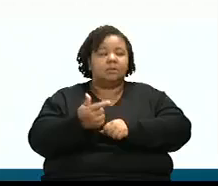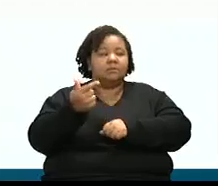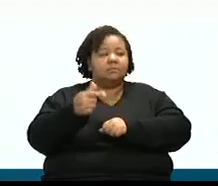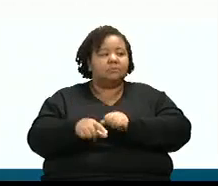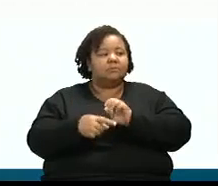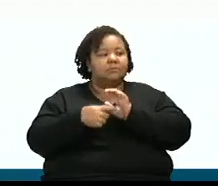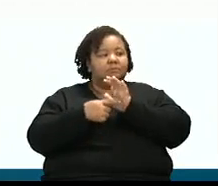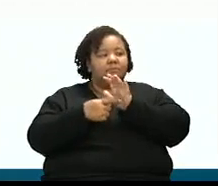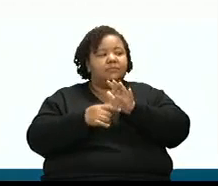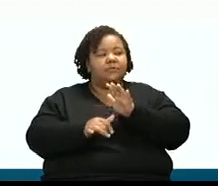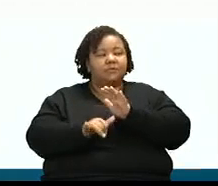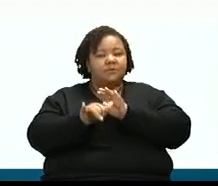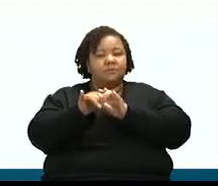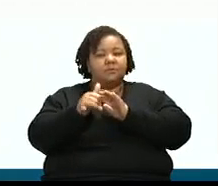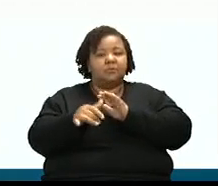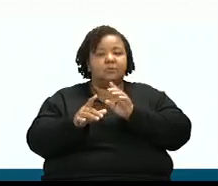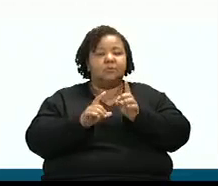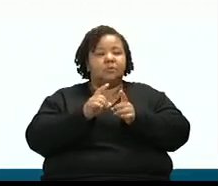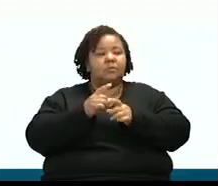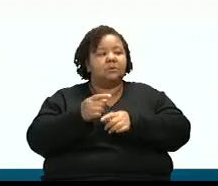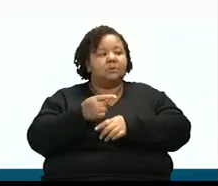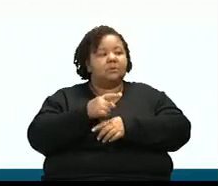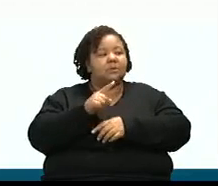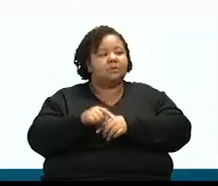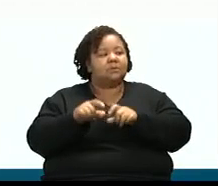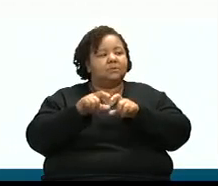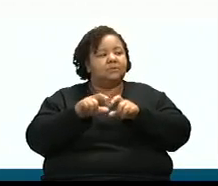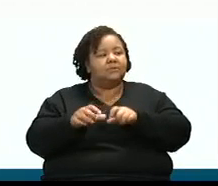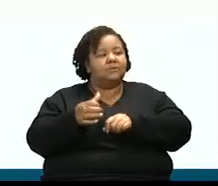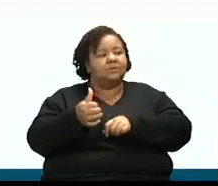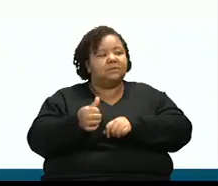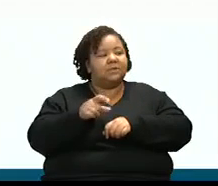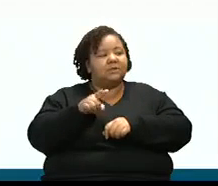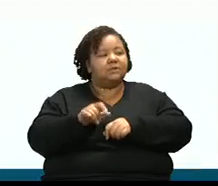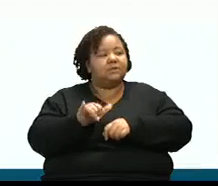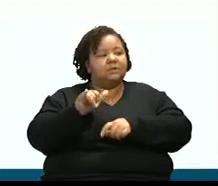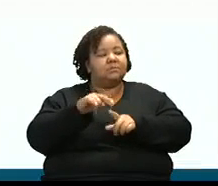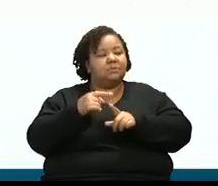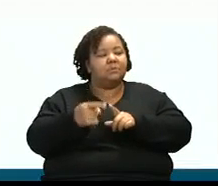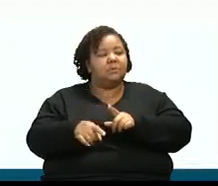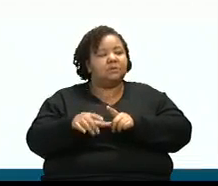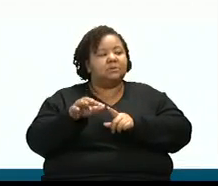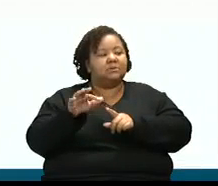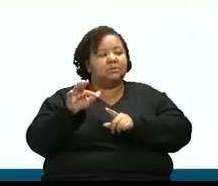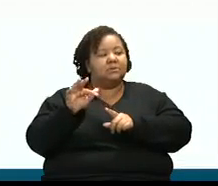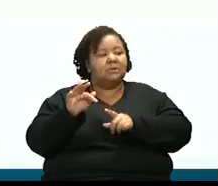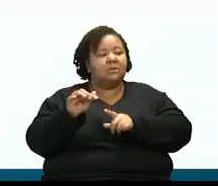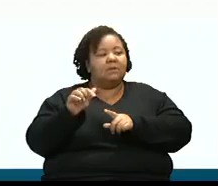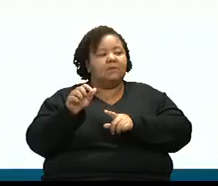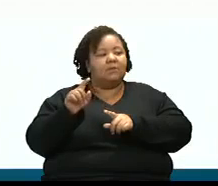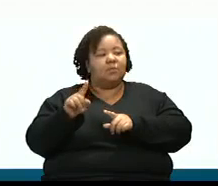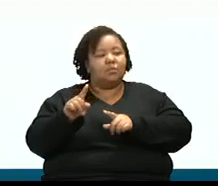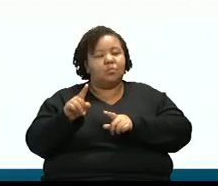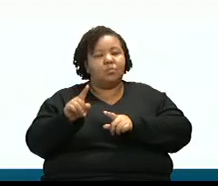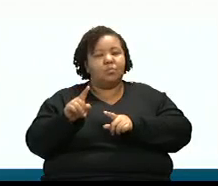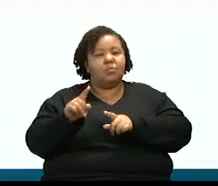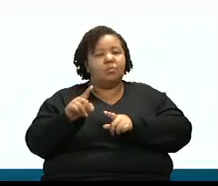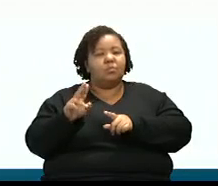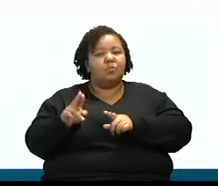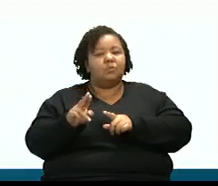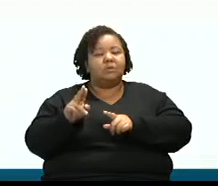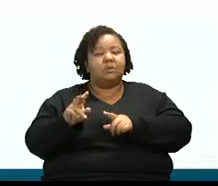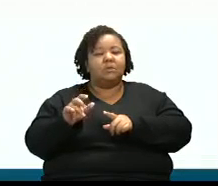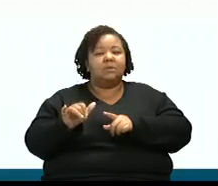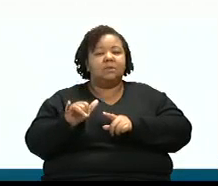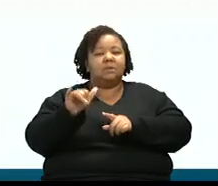em relação a y, eu tenho essa expressão 6xy mais a derivada de f1 aplicada em